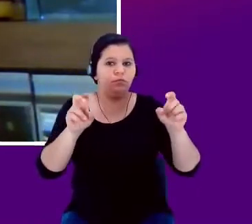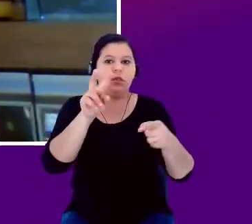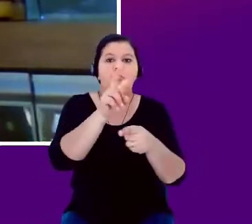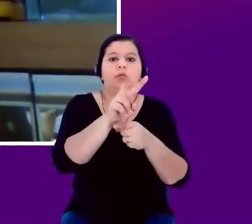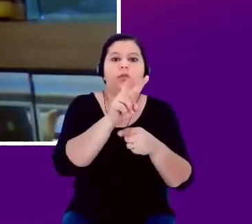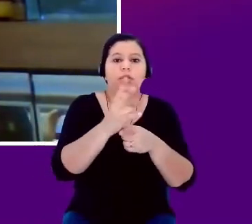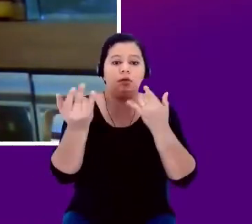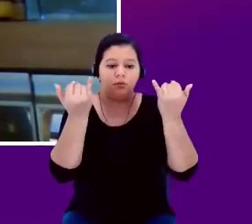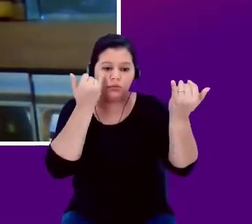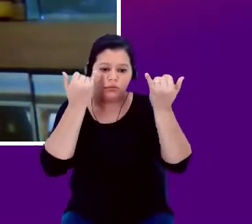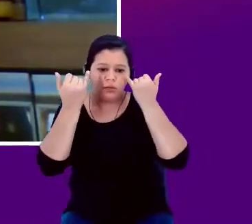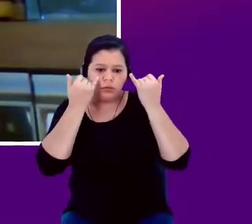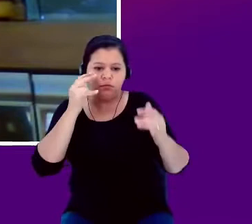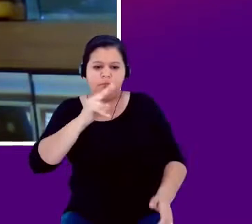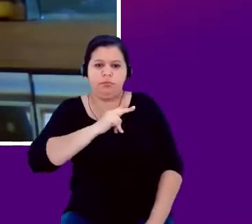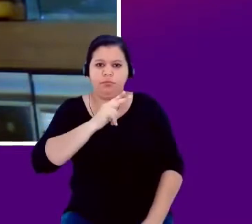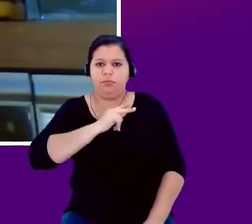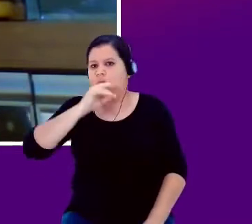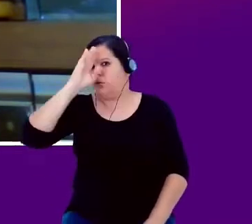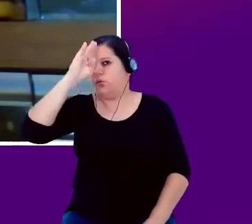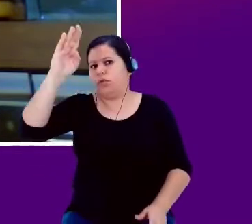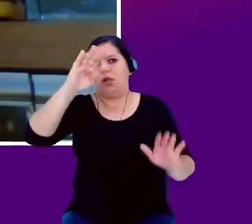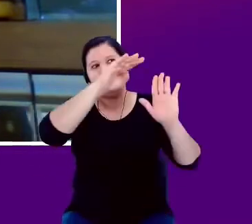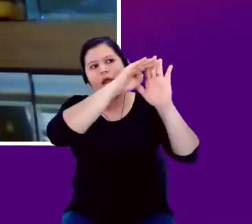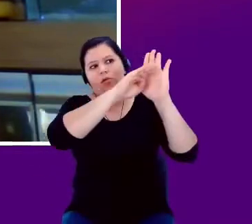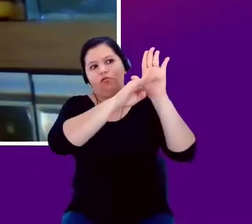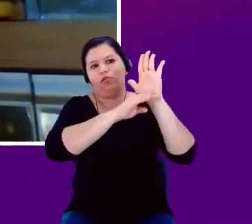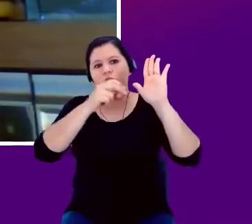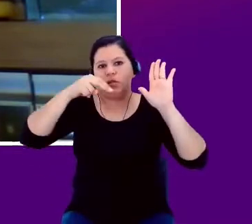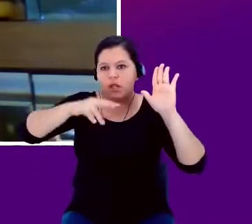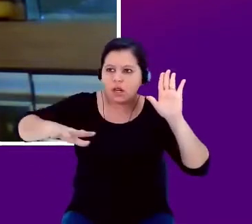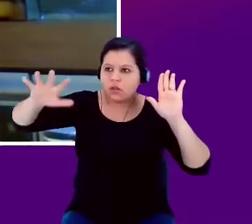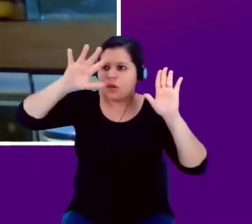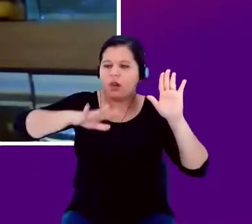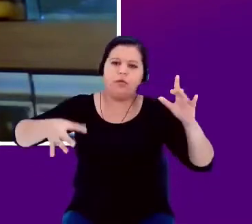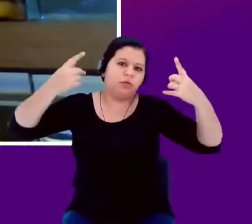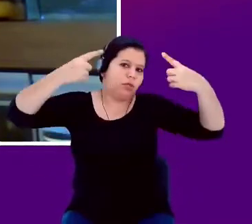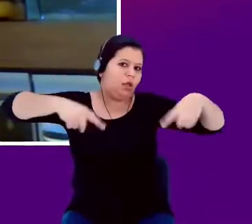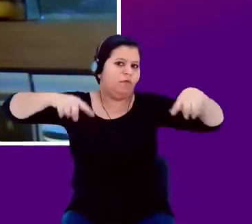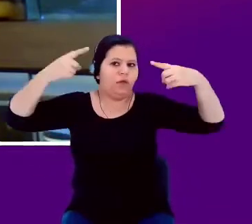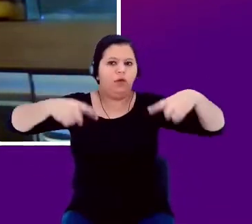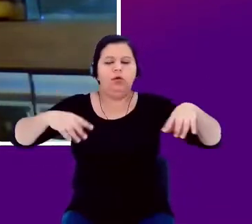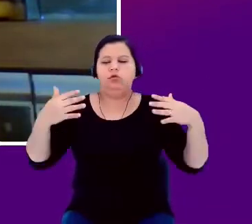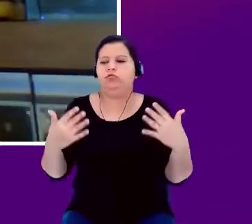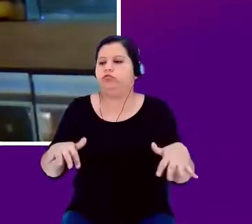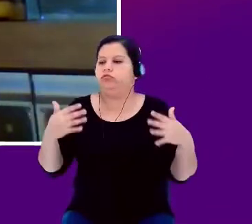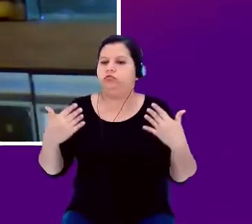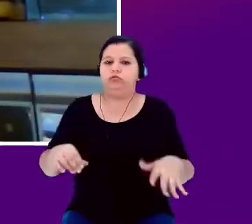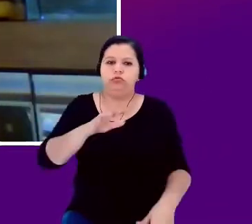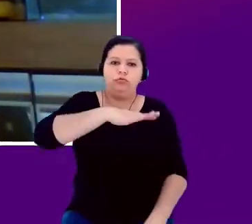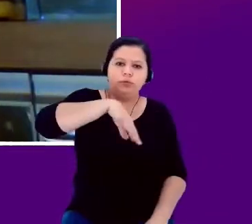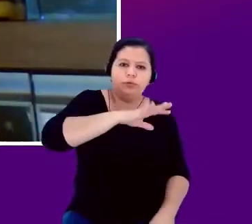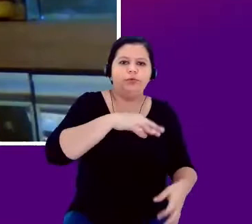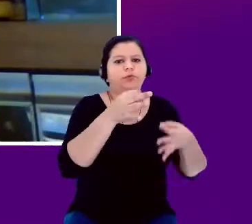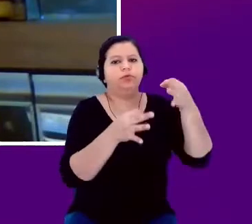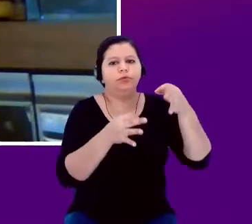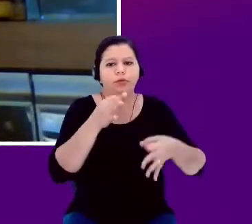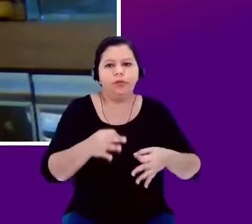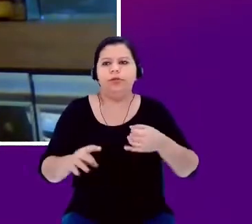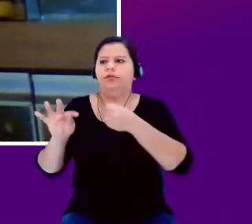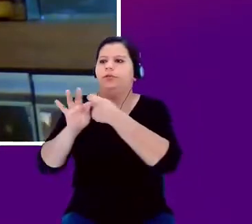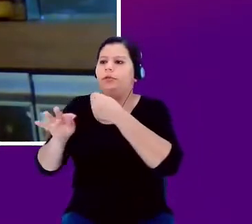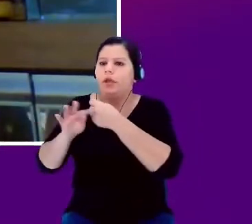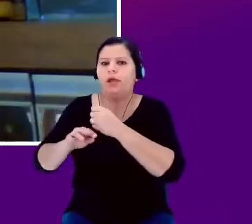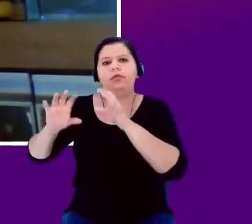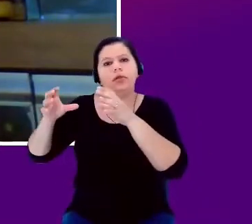pessoais prioritário na agenda nacional. Os desafios são imensos, seja para a comunidade jurídica, técnica, os setores produtivos,